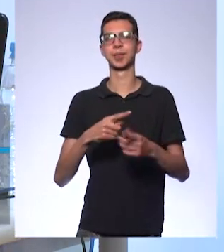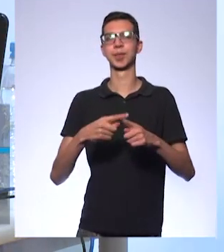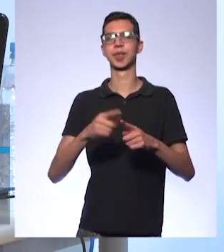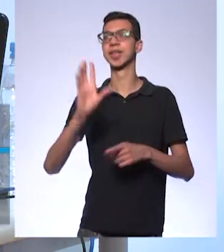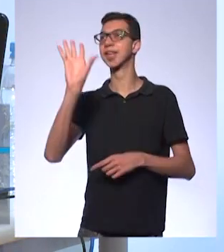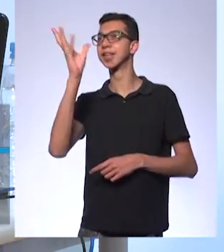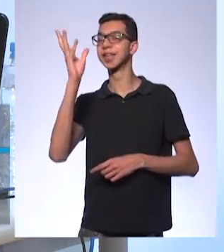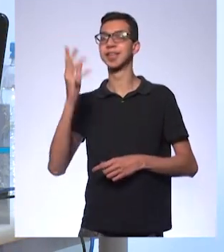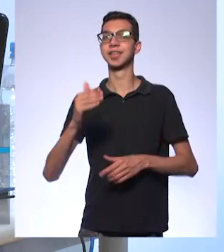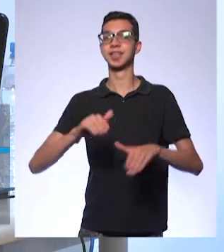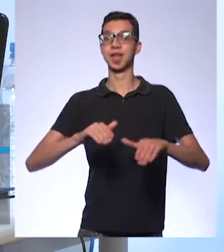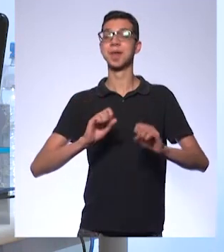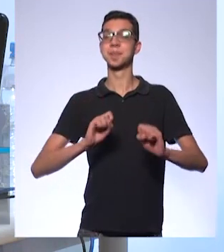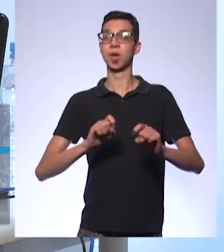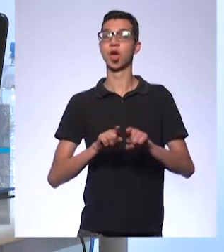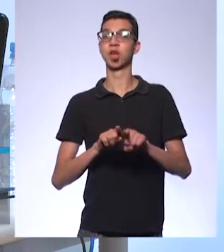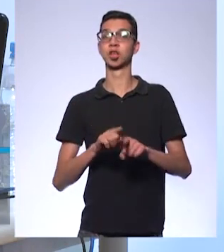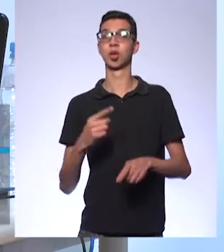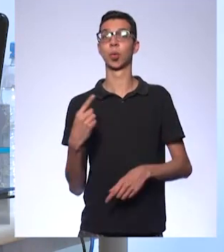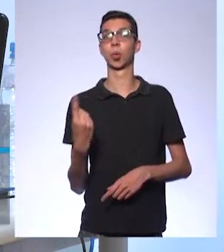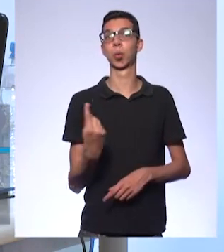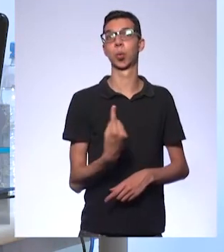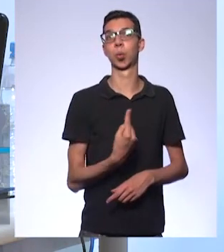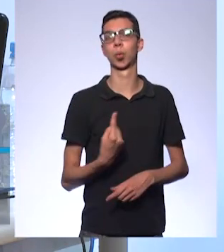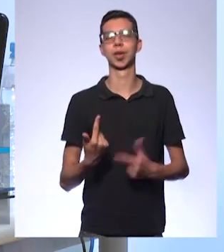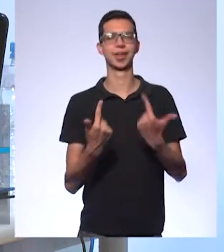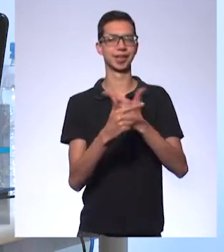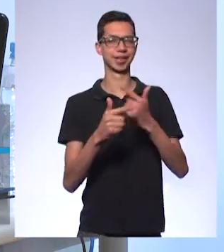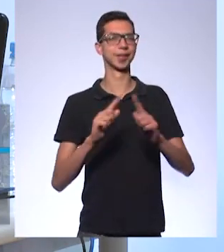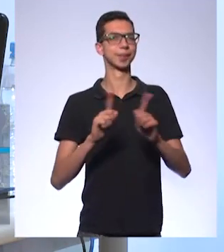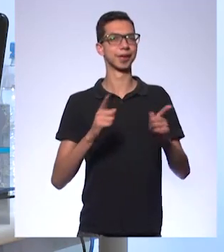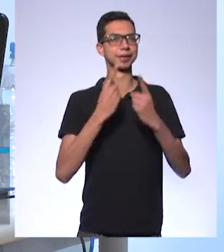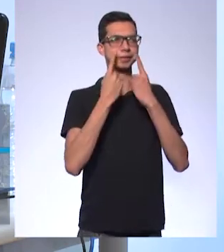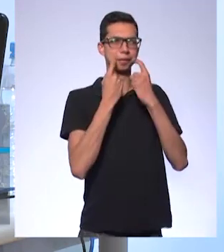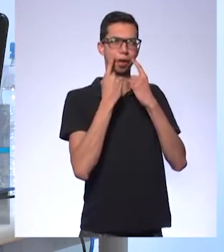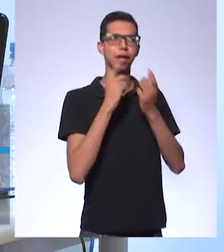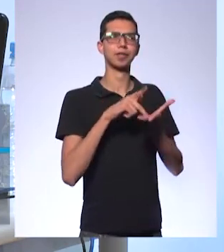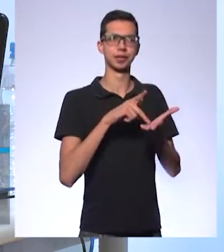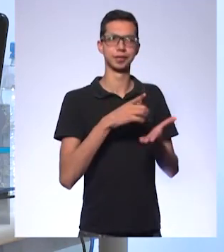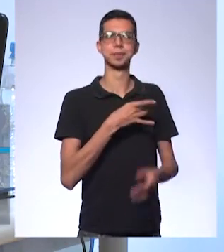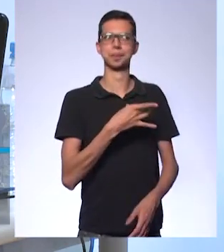Pode rolar um furacão. A gente ri, mas era para chorar. Era para estar com